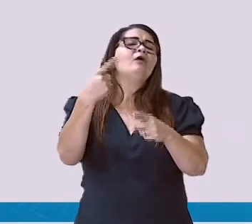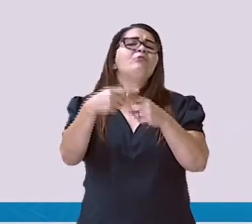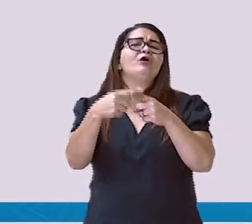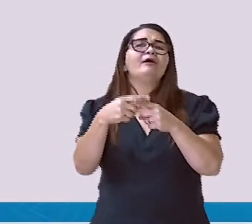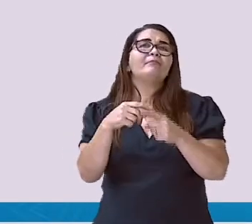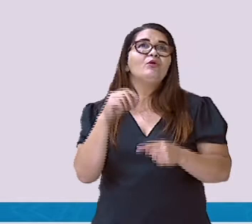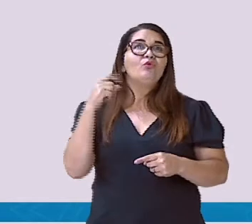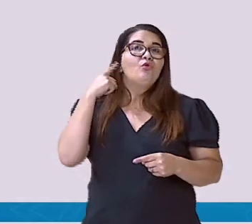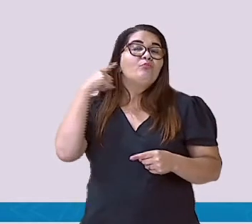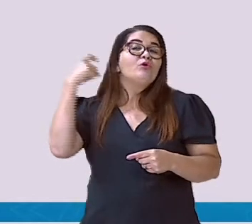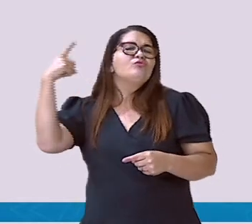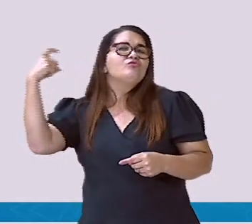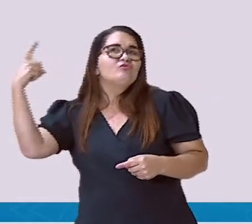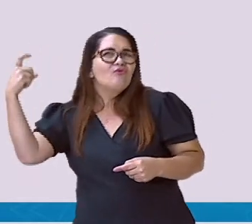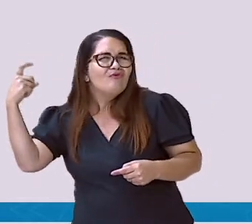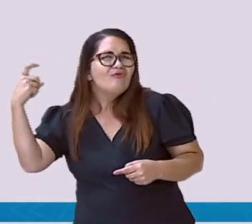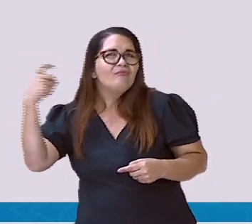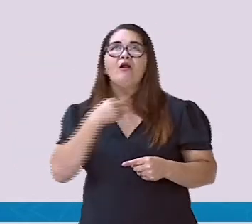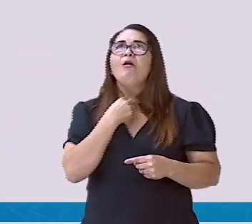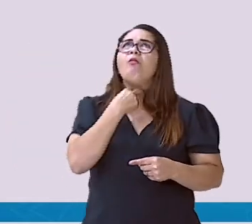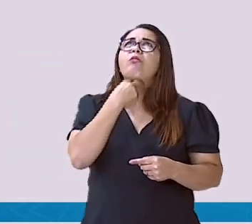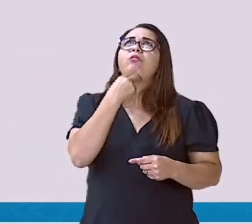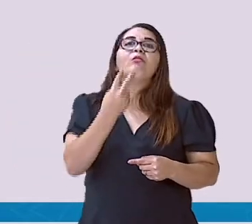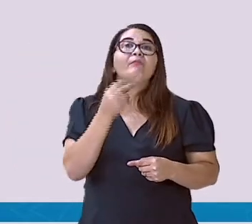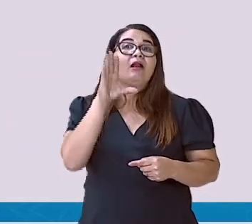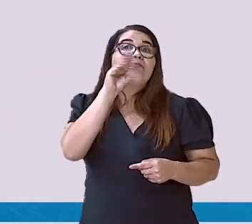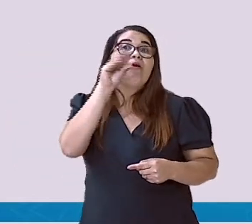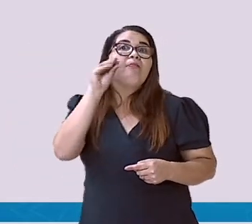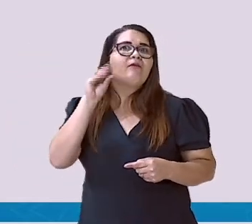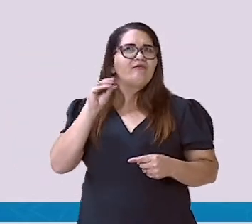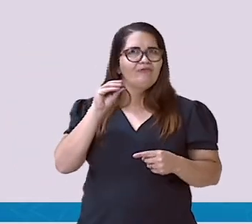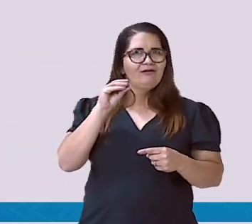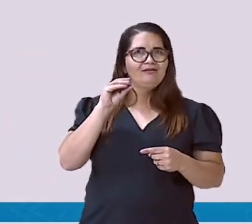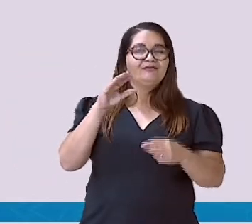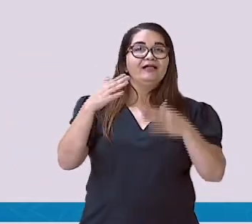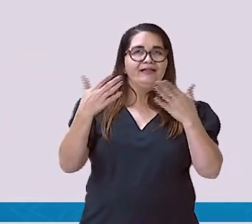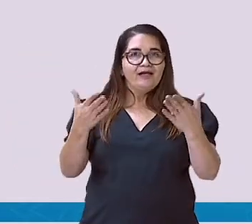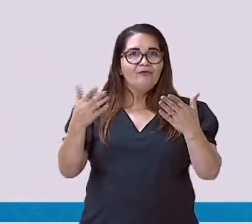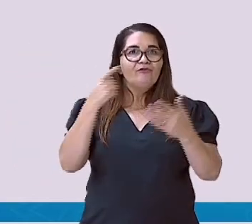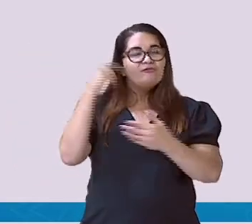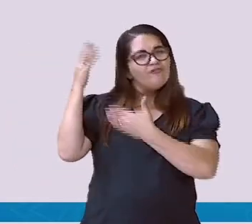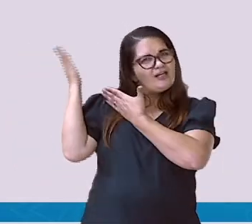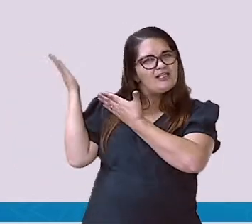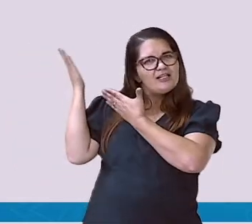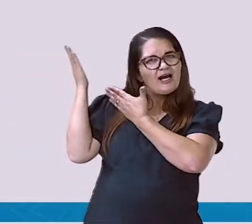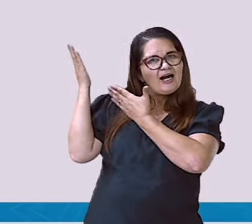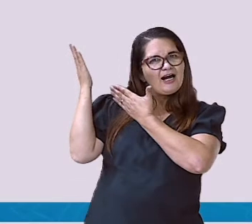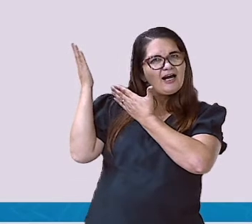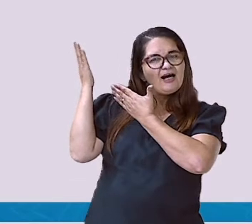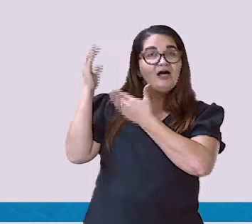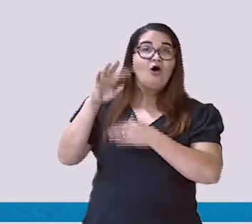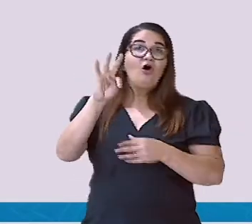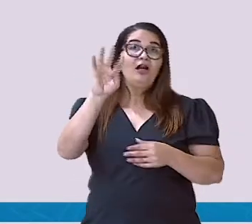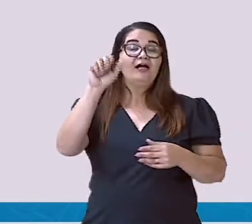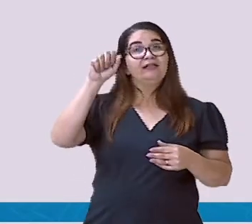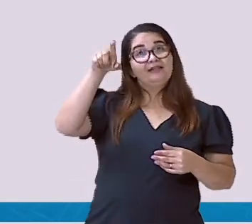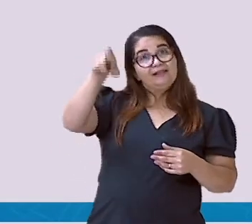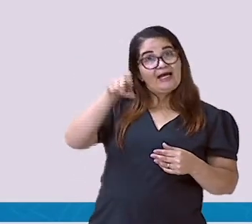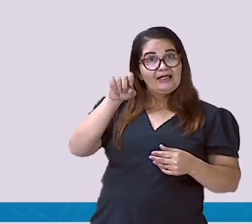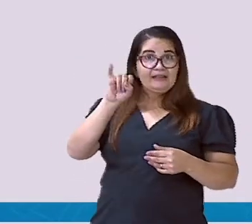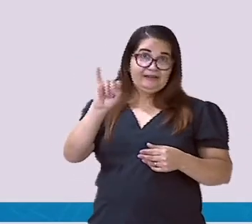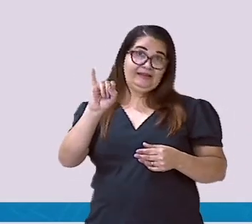pronúncia dele, ok? Vemos aqui um exemplo, a palavra táxi, táxi. Olha, eu